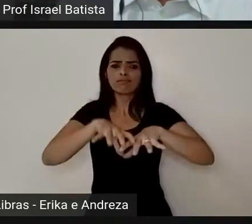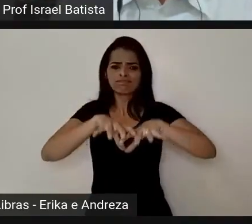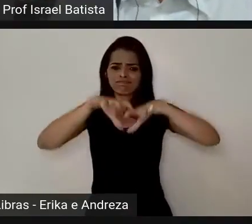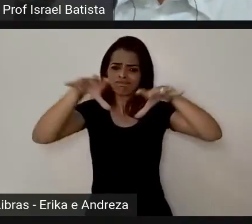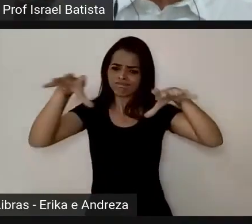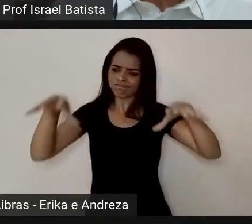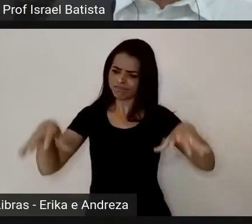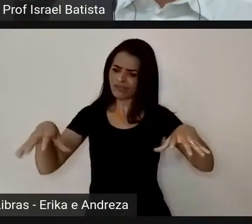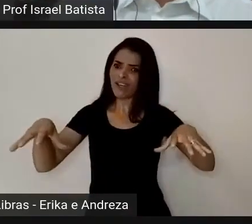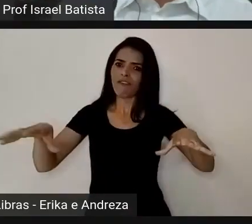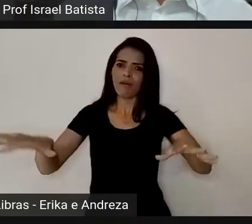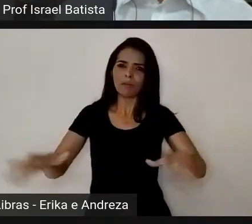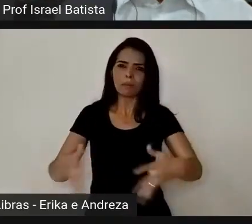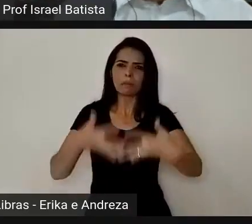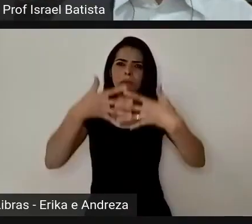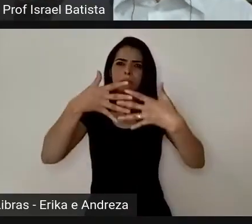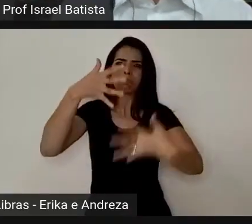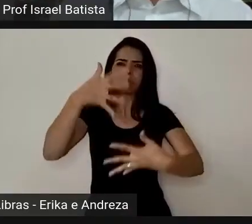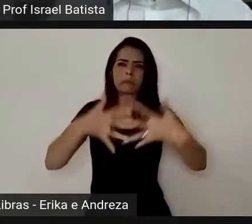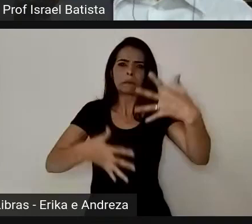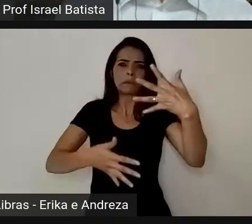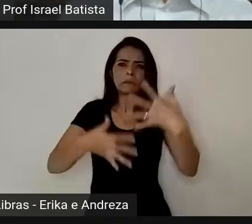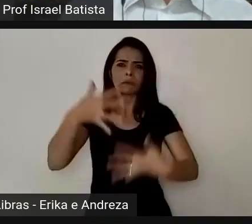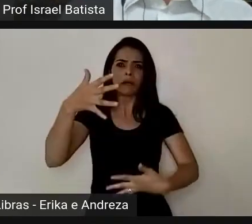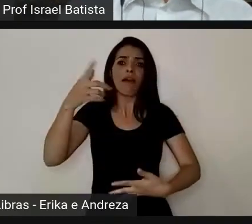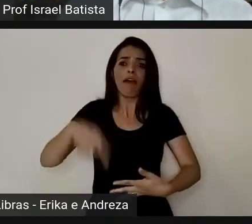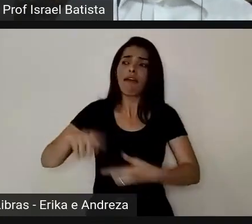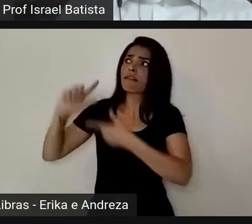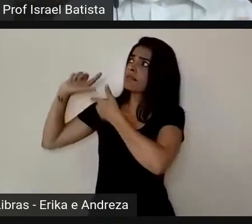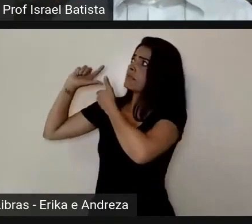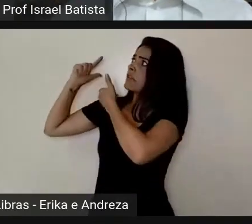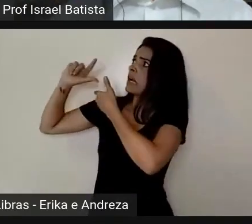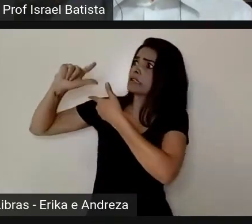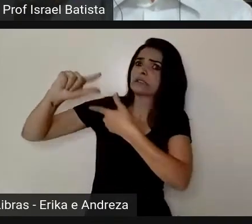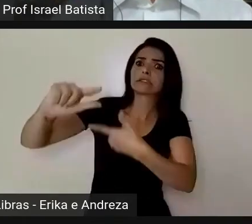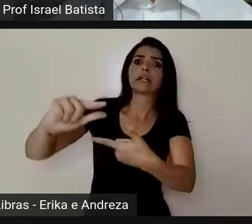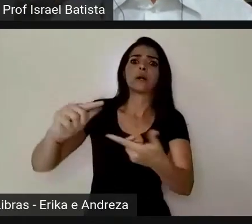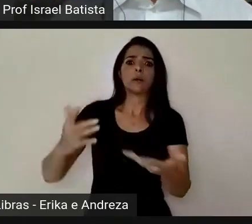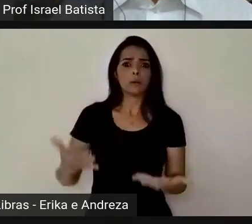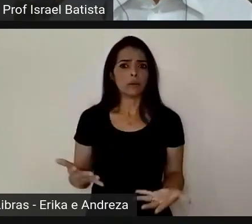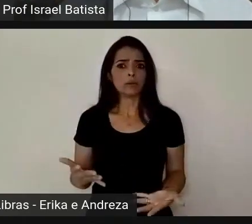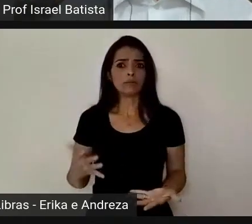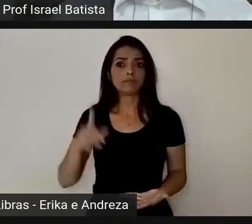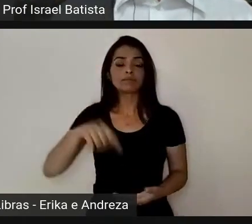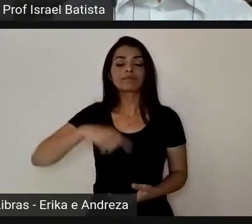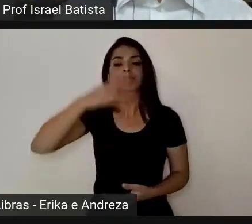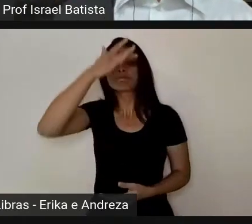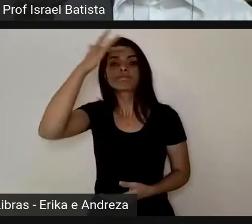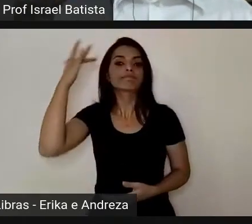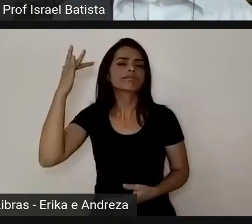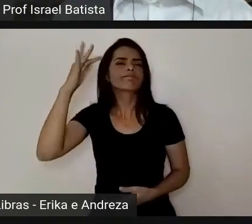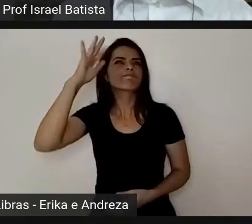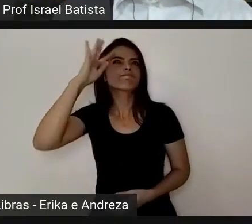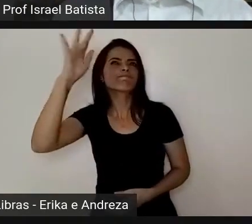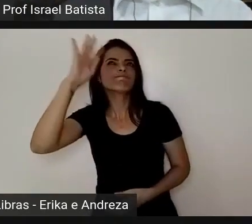se confundem muito no Brasil. Isso é tradição no Brasil. E os grandes pensadores de Brasil,